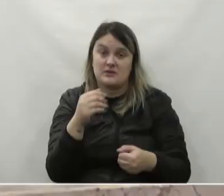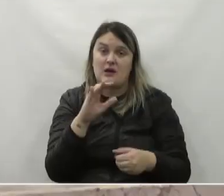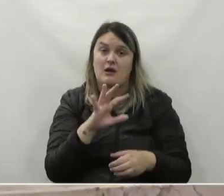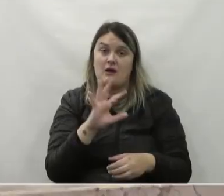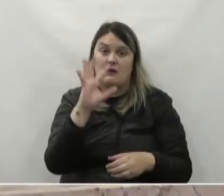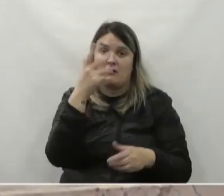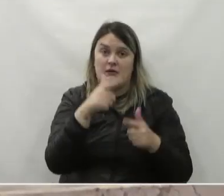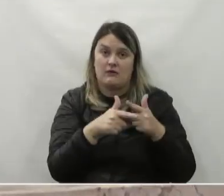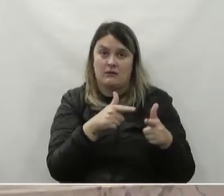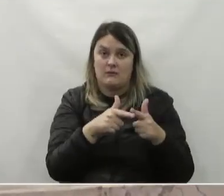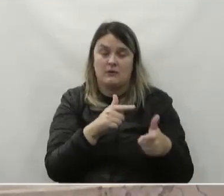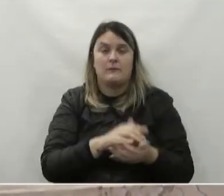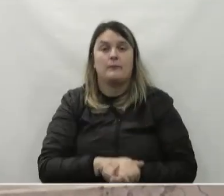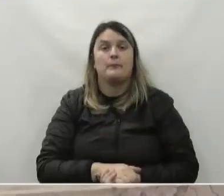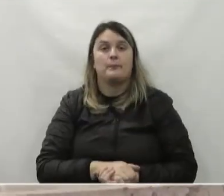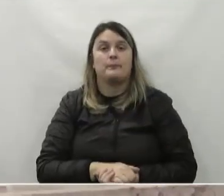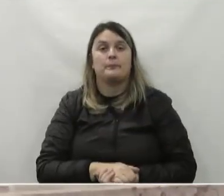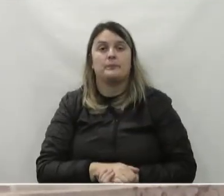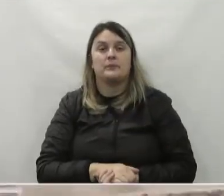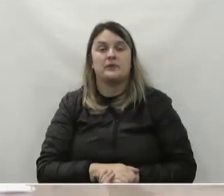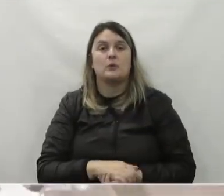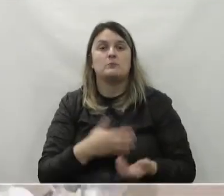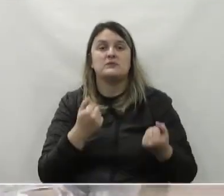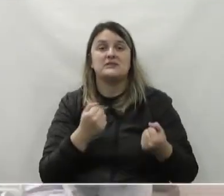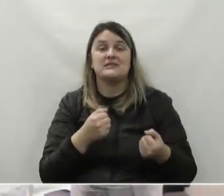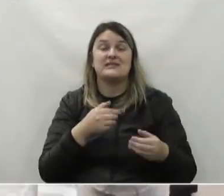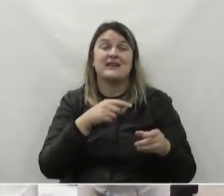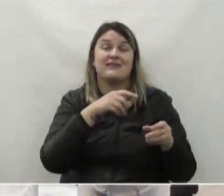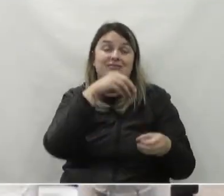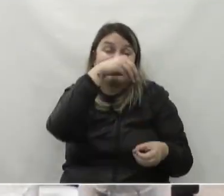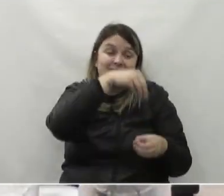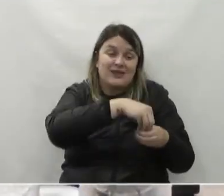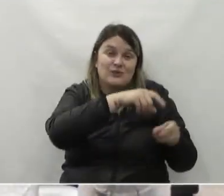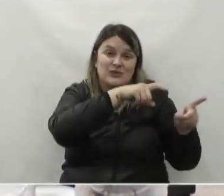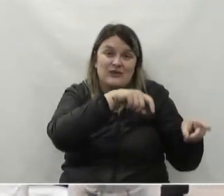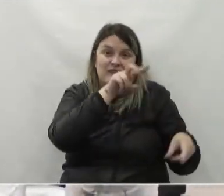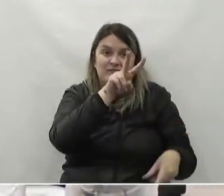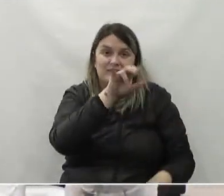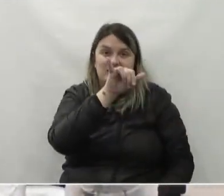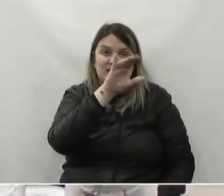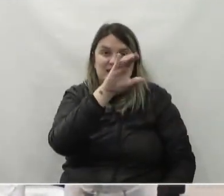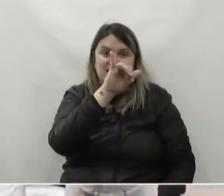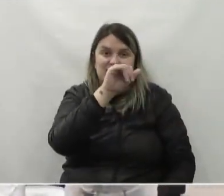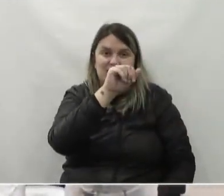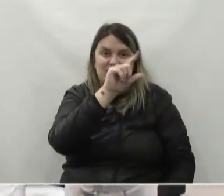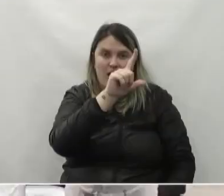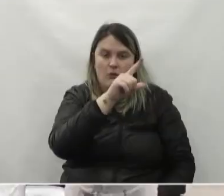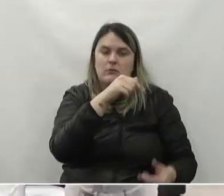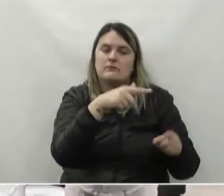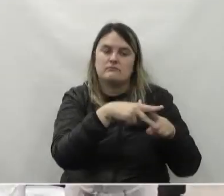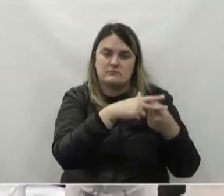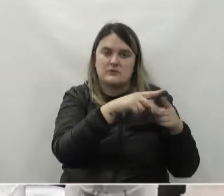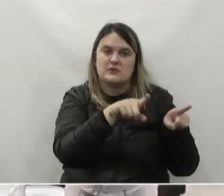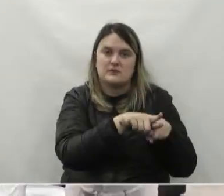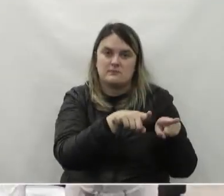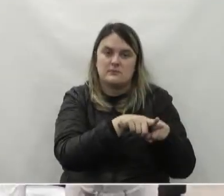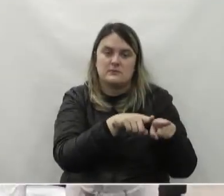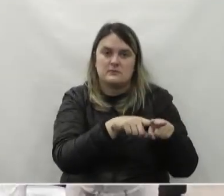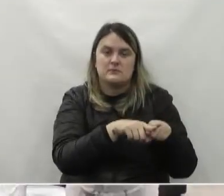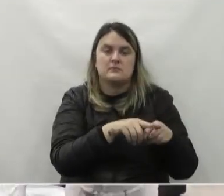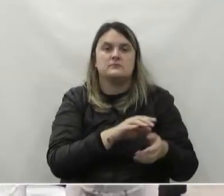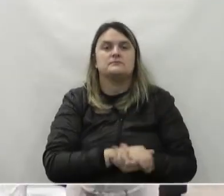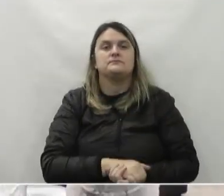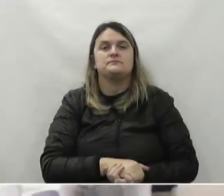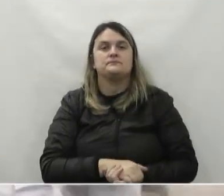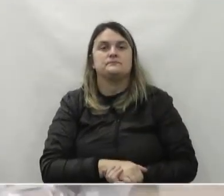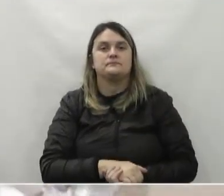que seja feito as vicinais, né, que estão pior ainda do que a principal. Então, está ficando bem difícil.